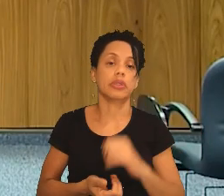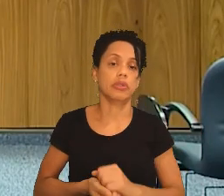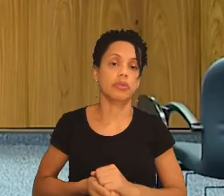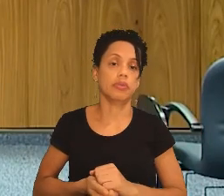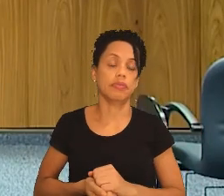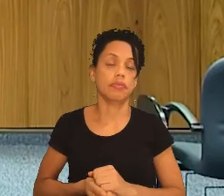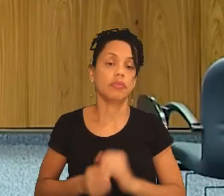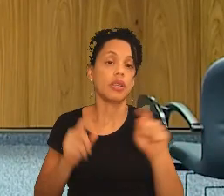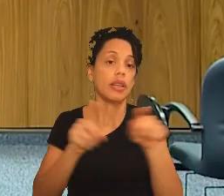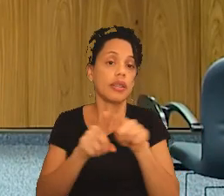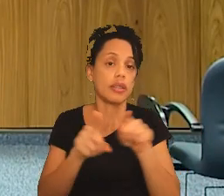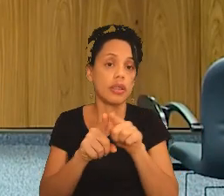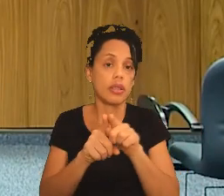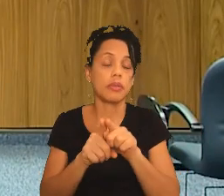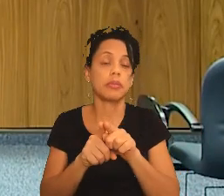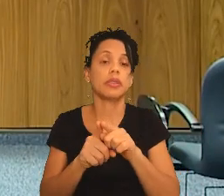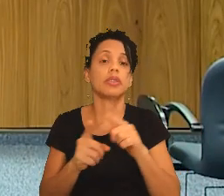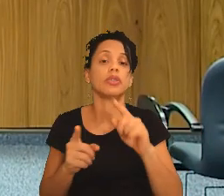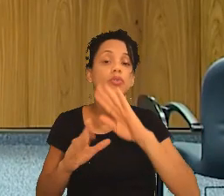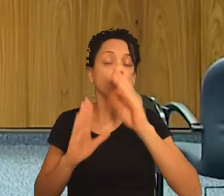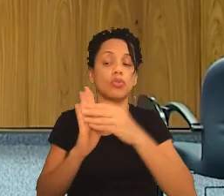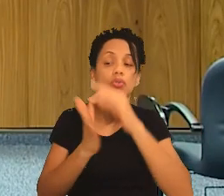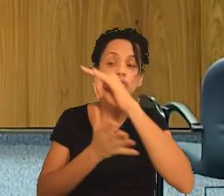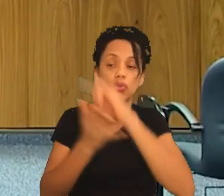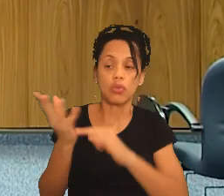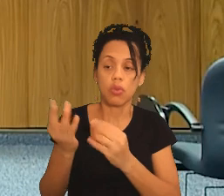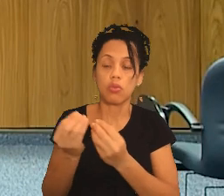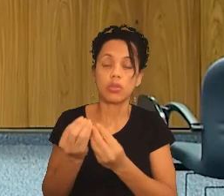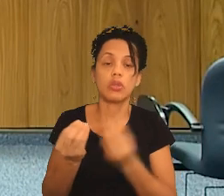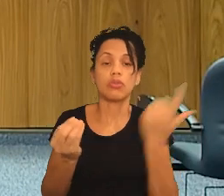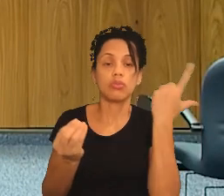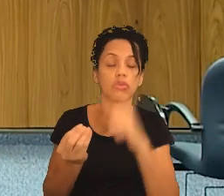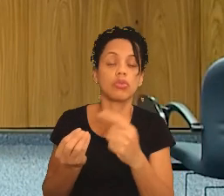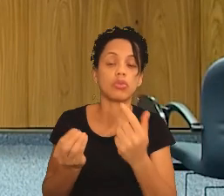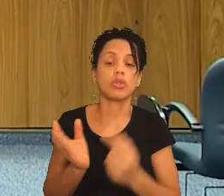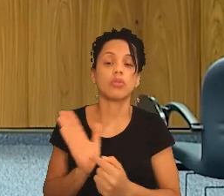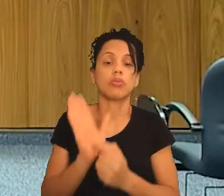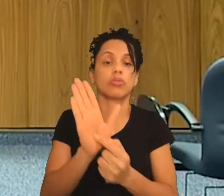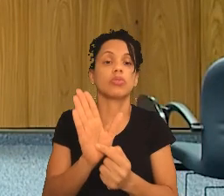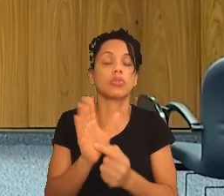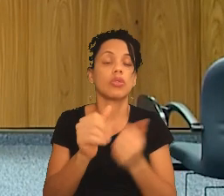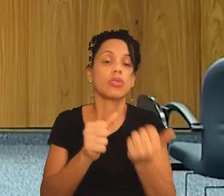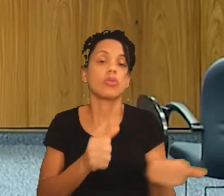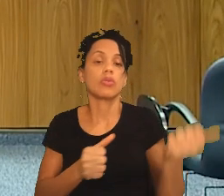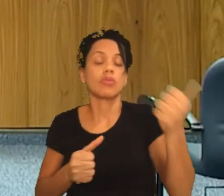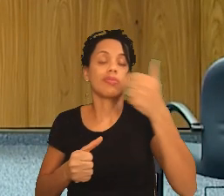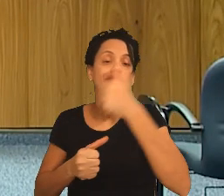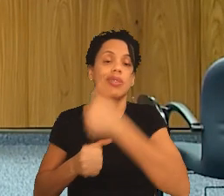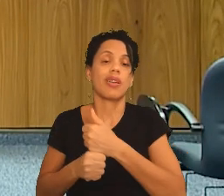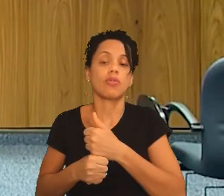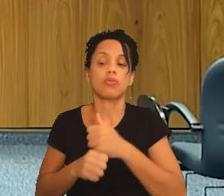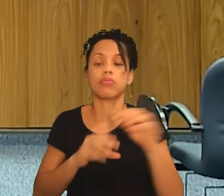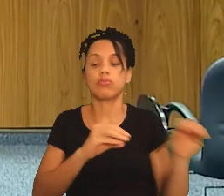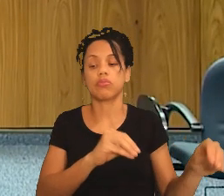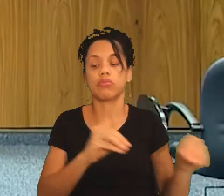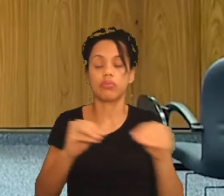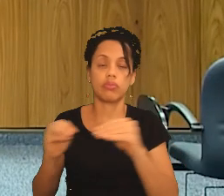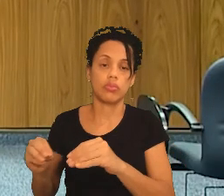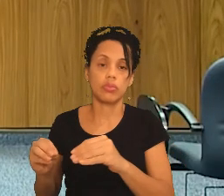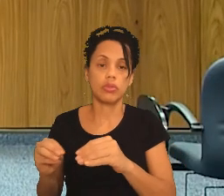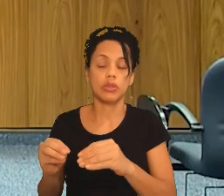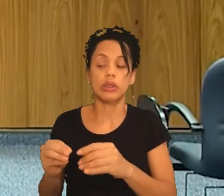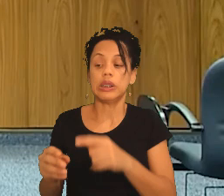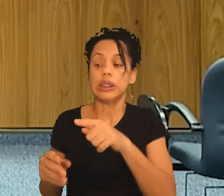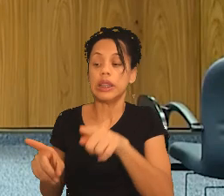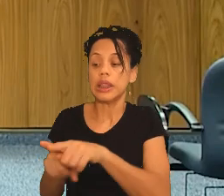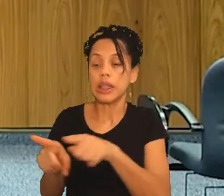porque essa decisão ela reconhece, né, a nulidade dessa doação e por